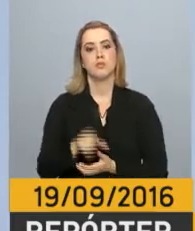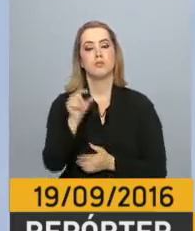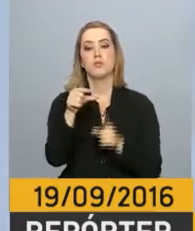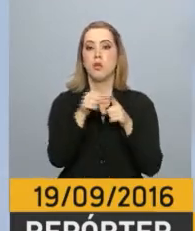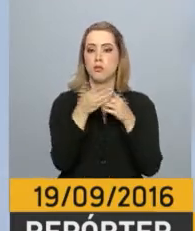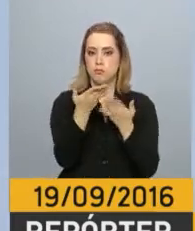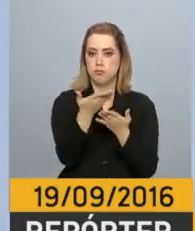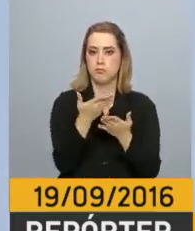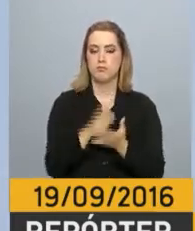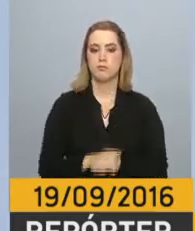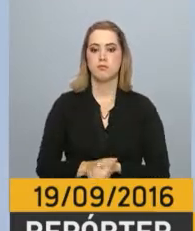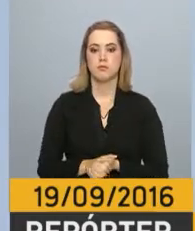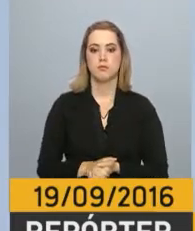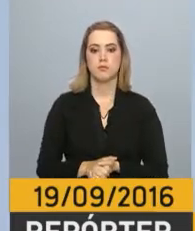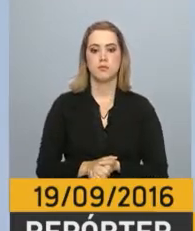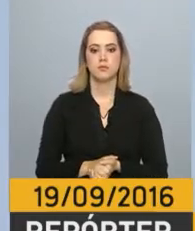sua.